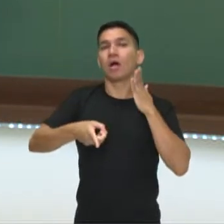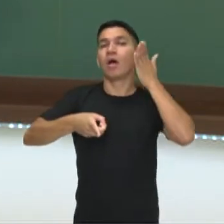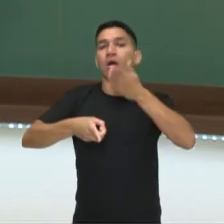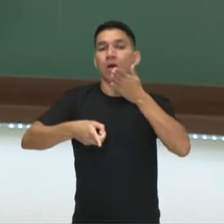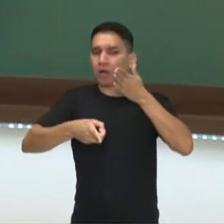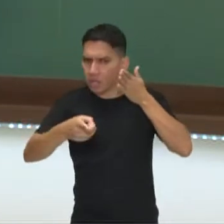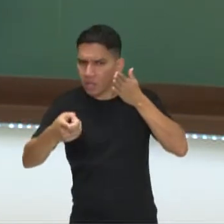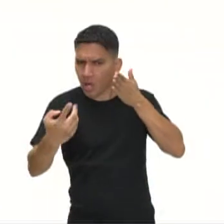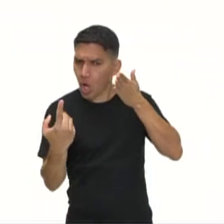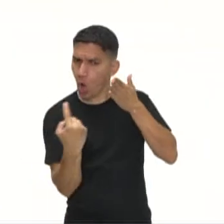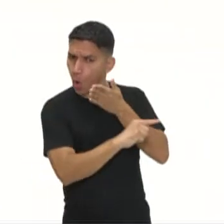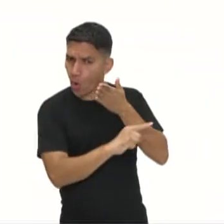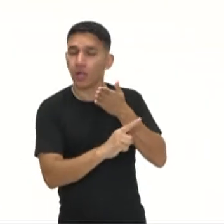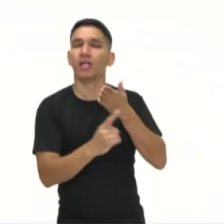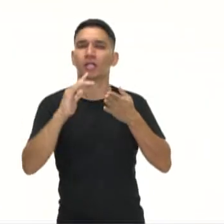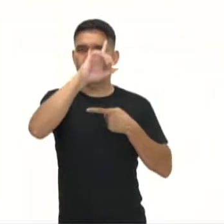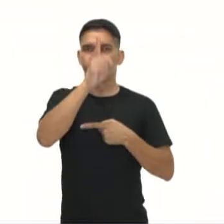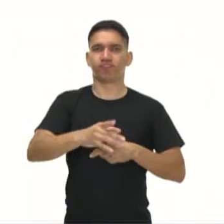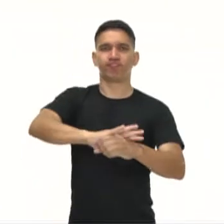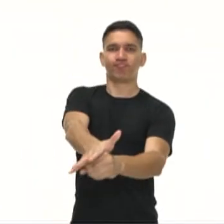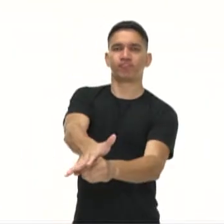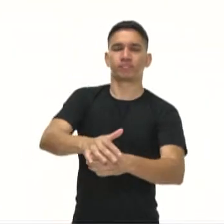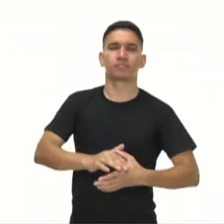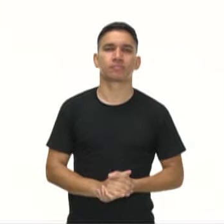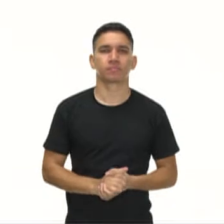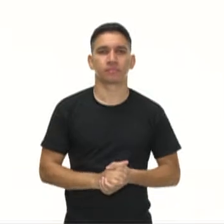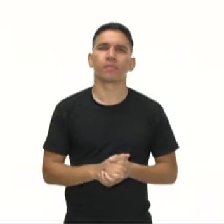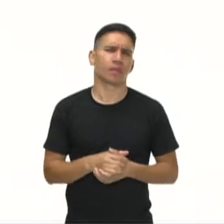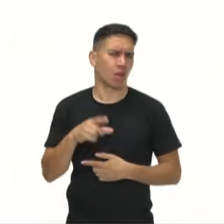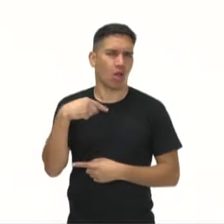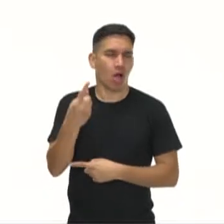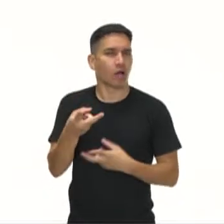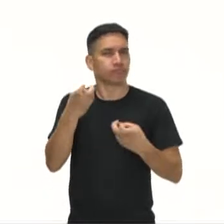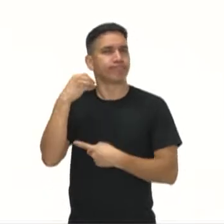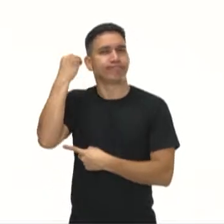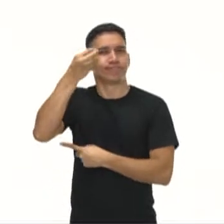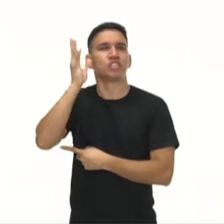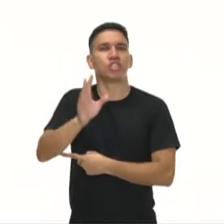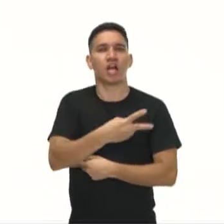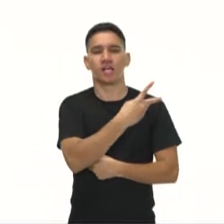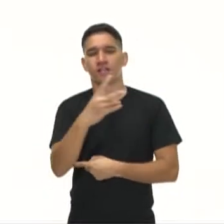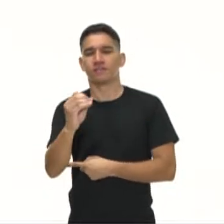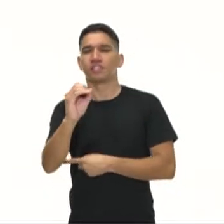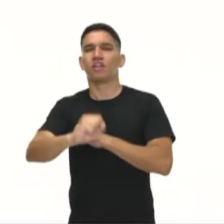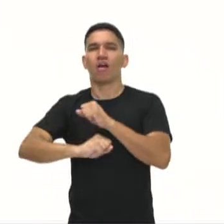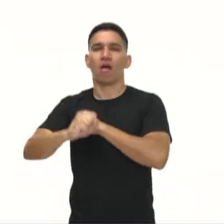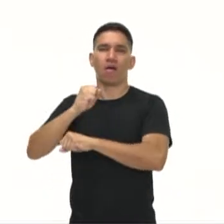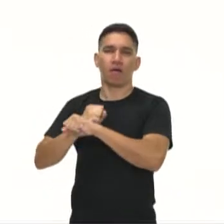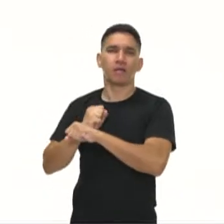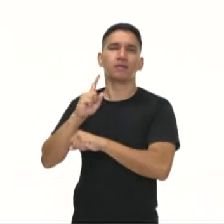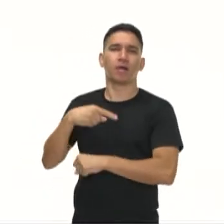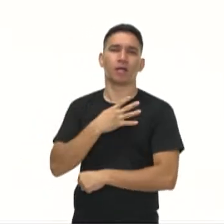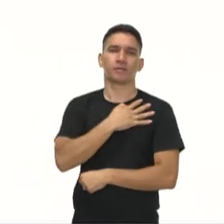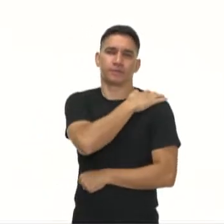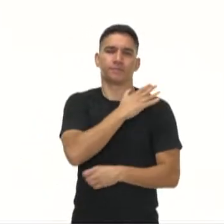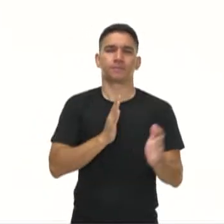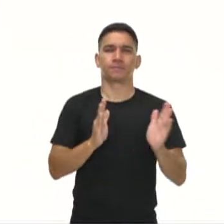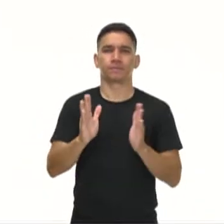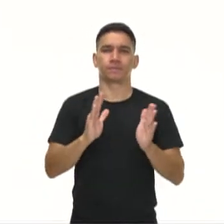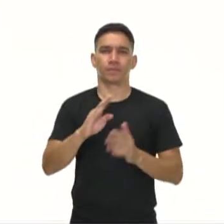certo? Um exemplo disso, né, que nós vivenciamos aí por 20 anos, foi a ditadura militar no Brasil. De